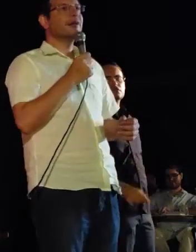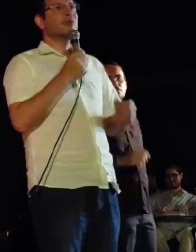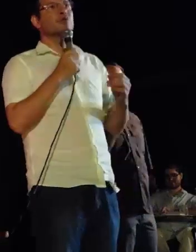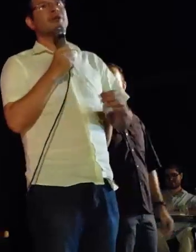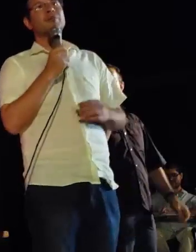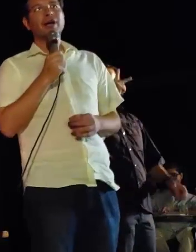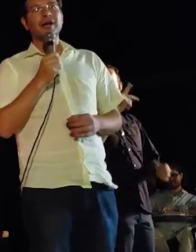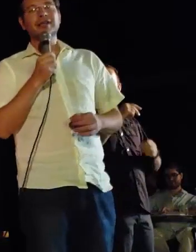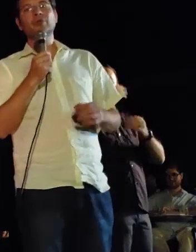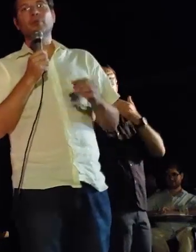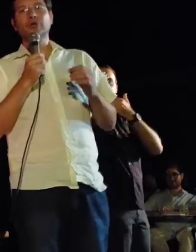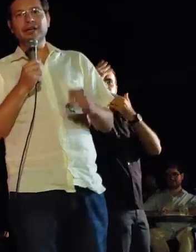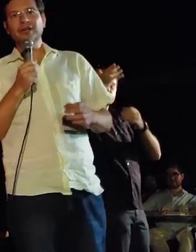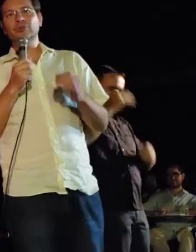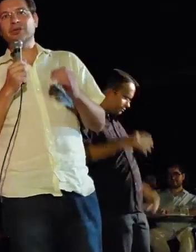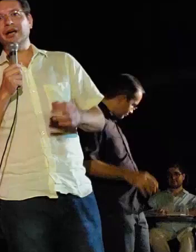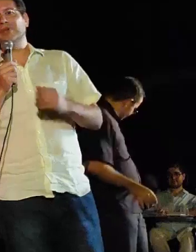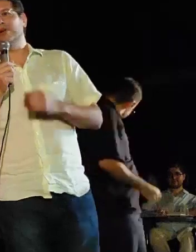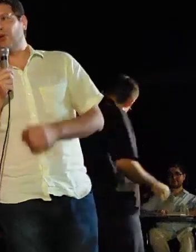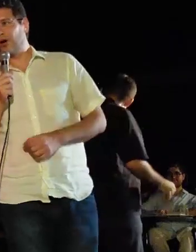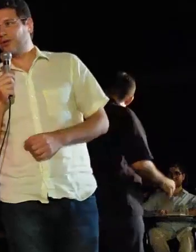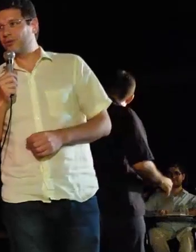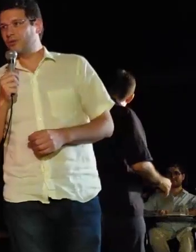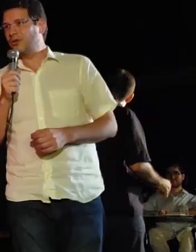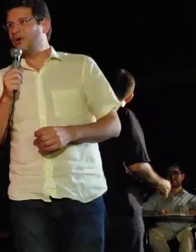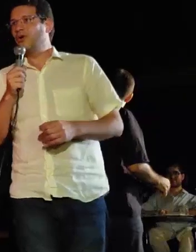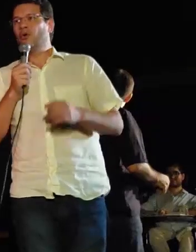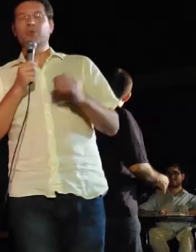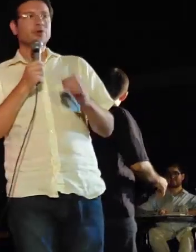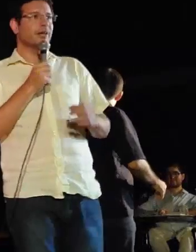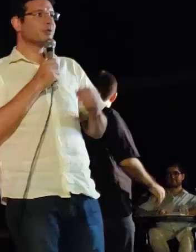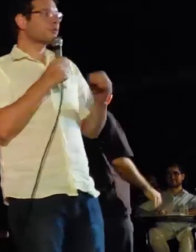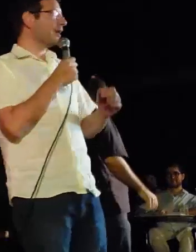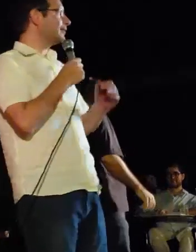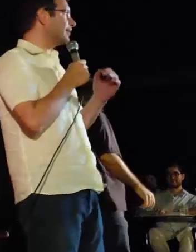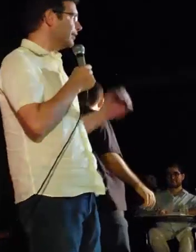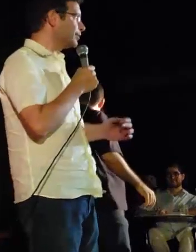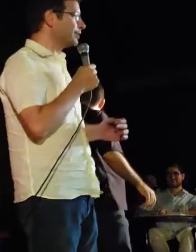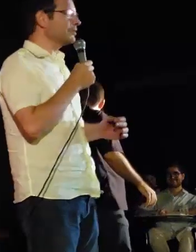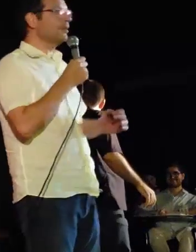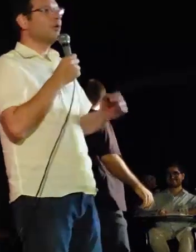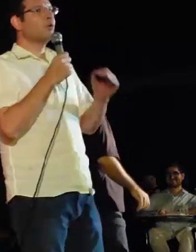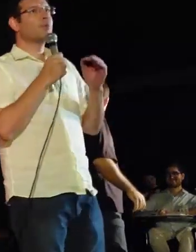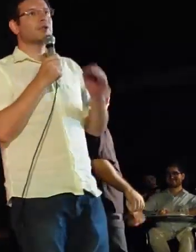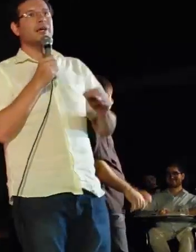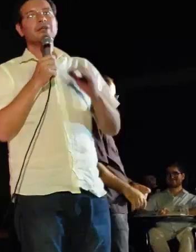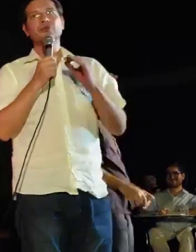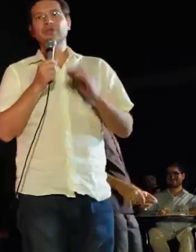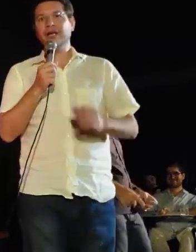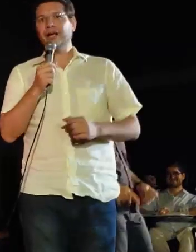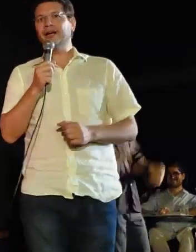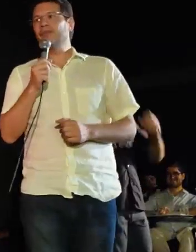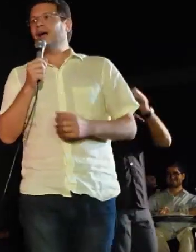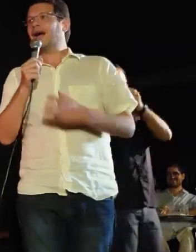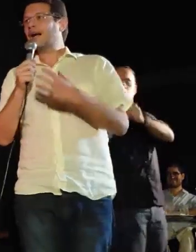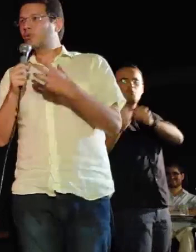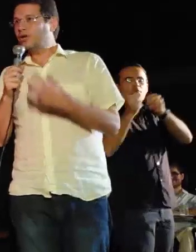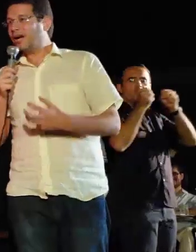esse, nos lembrar que o poder nos quer melancólicos, o poder nos quer tristes, o poder nos